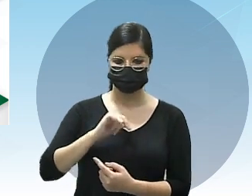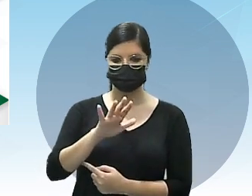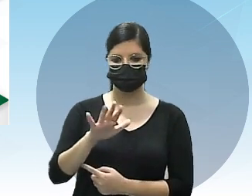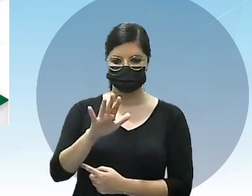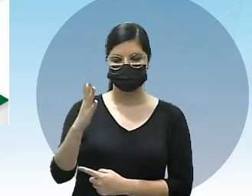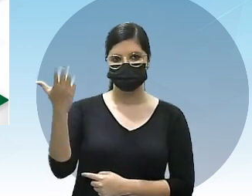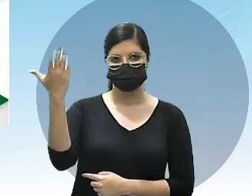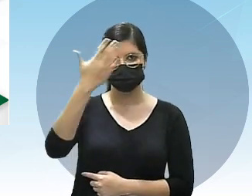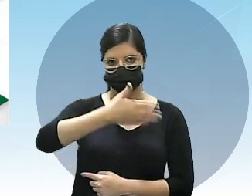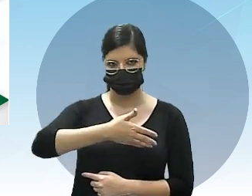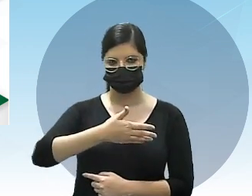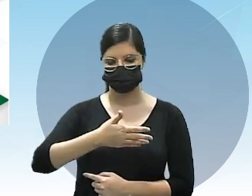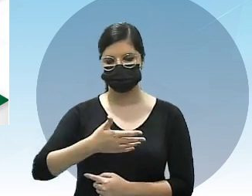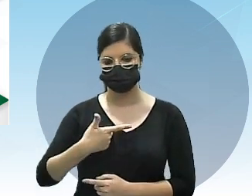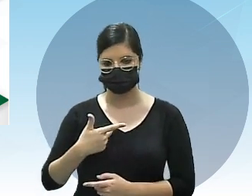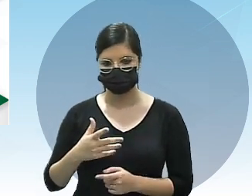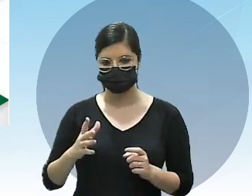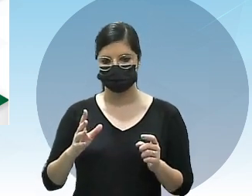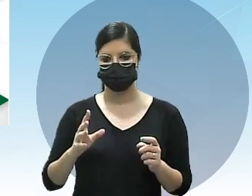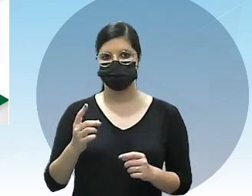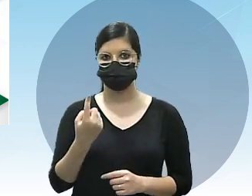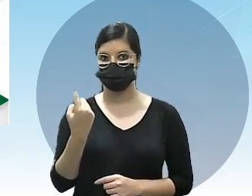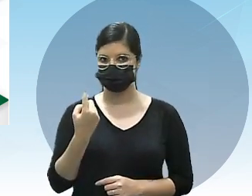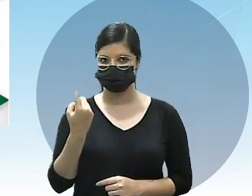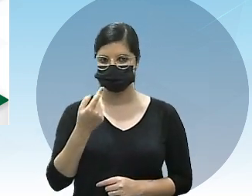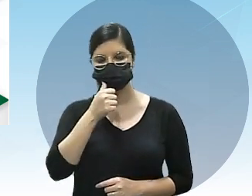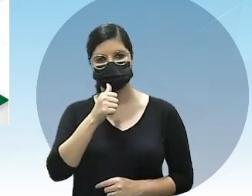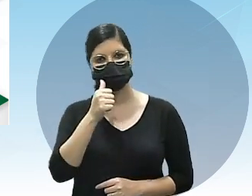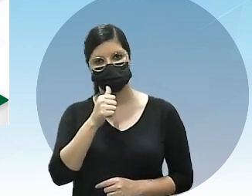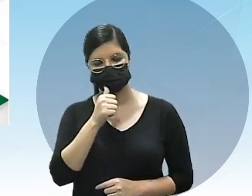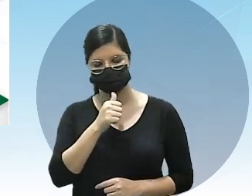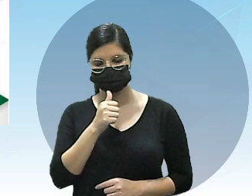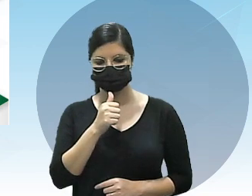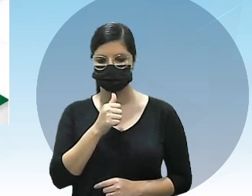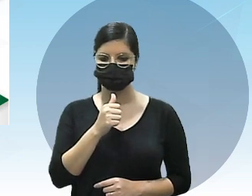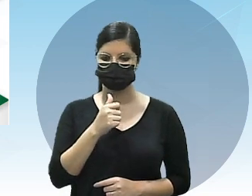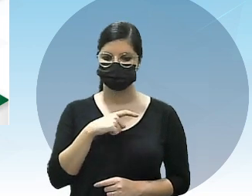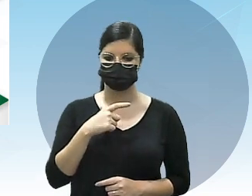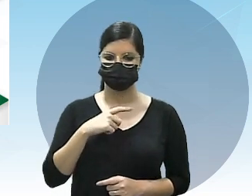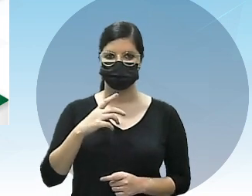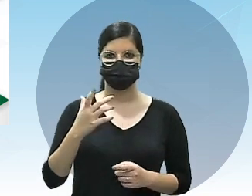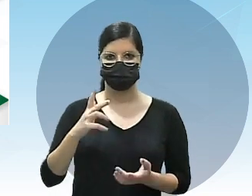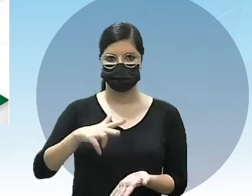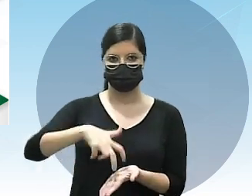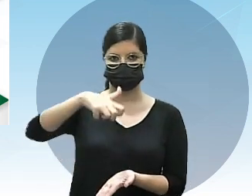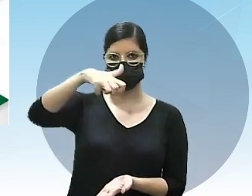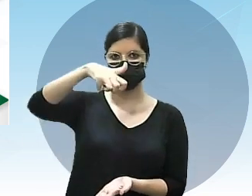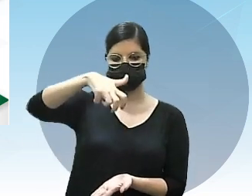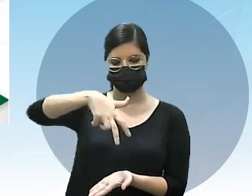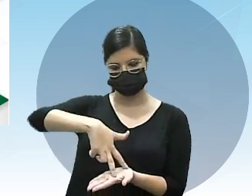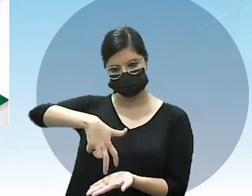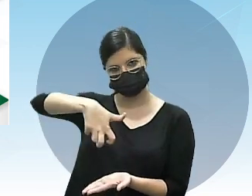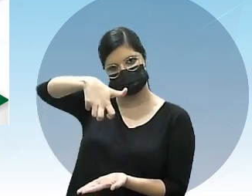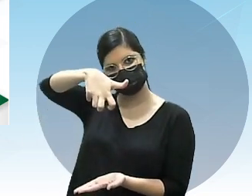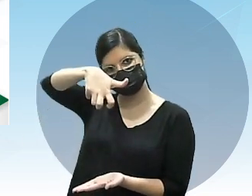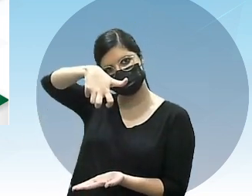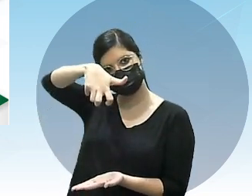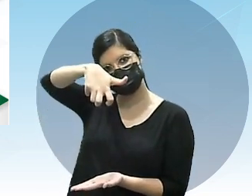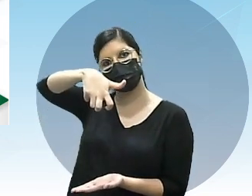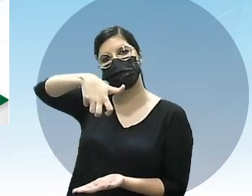duas imagens para você é uma imagem de uma dança solo ou seja são uma mulher dançando né ela está realizando um salto aí